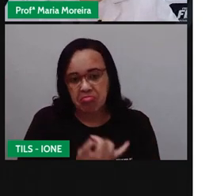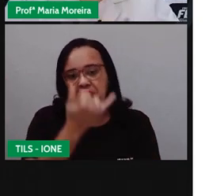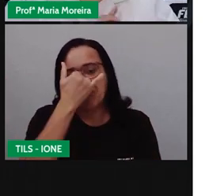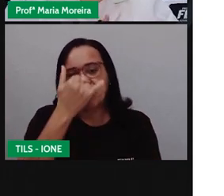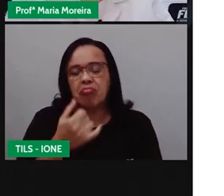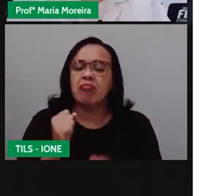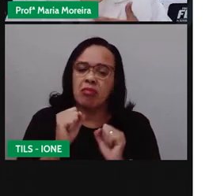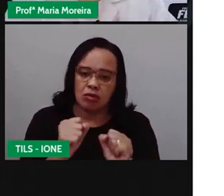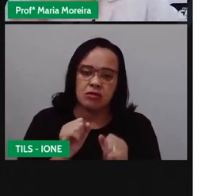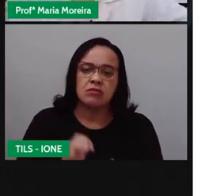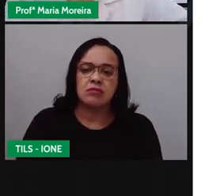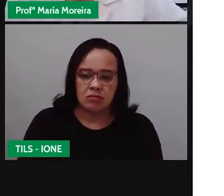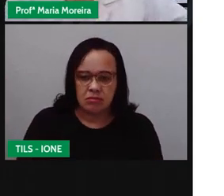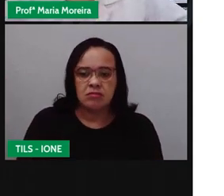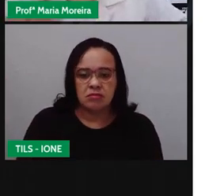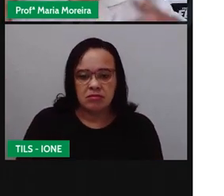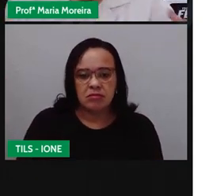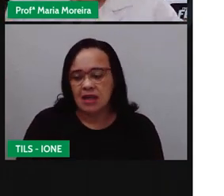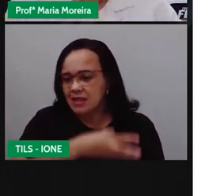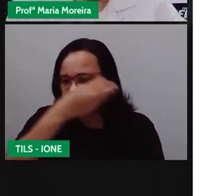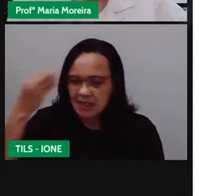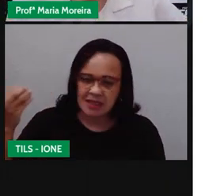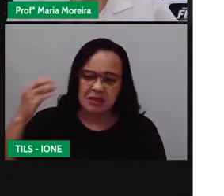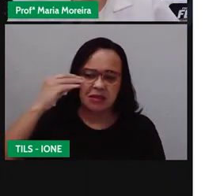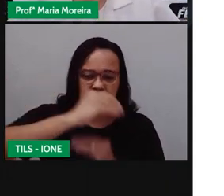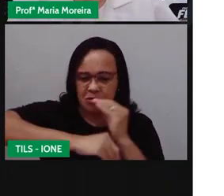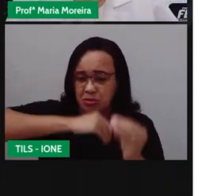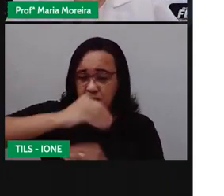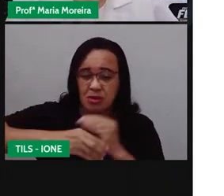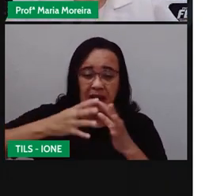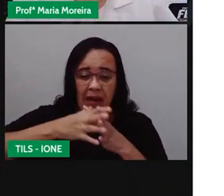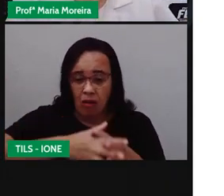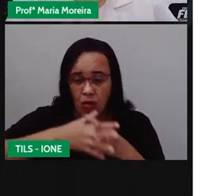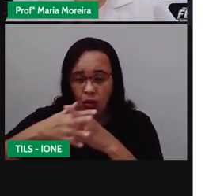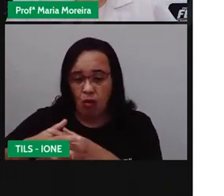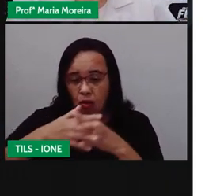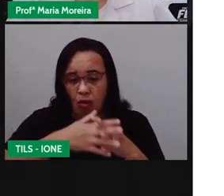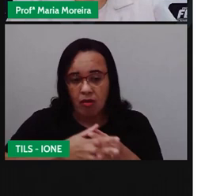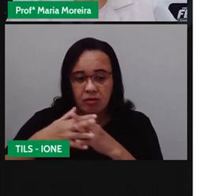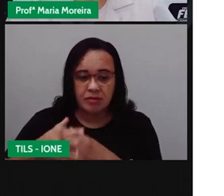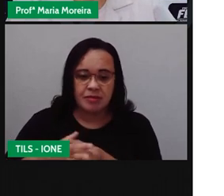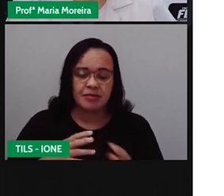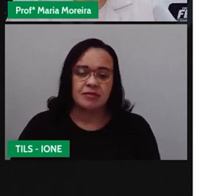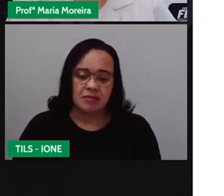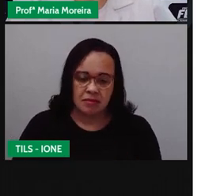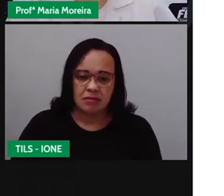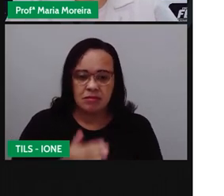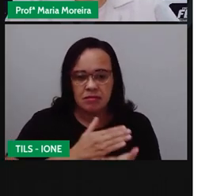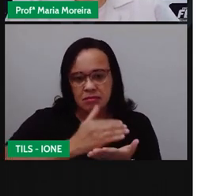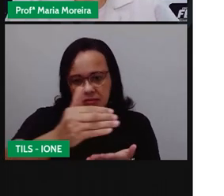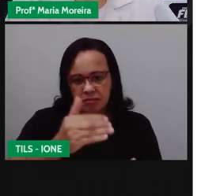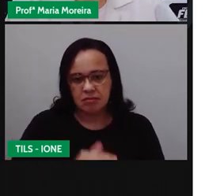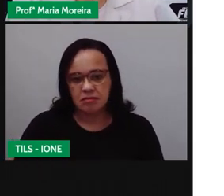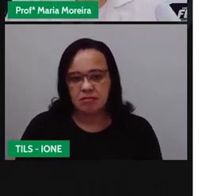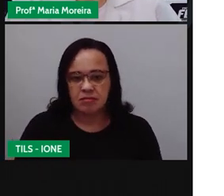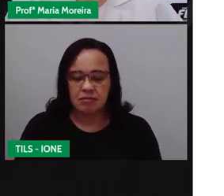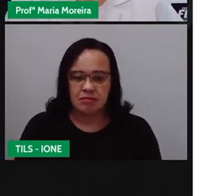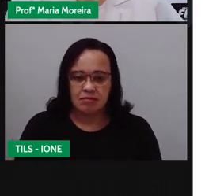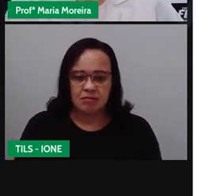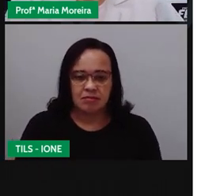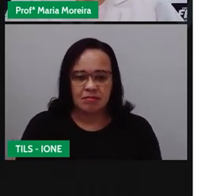contar um mais de uma vez, pular um, isso é aquela confusão, tá? Vamos seguir aqui. Bom,